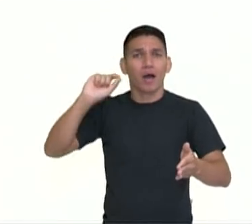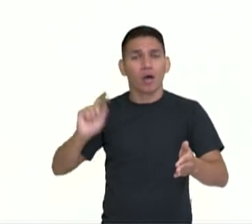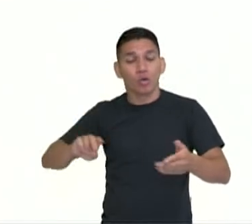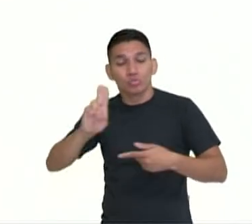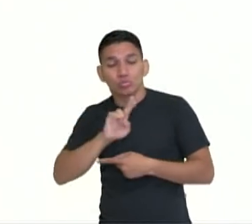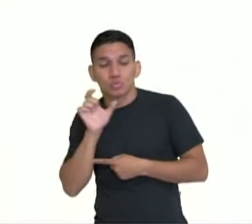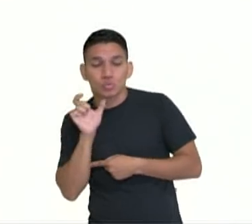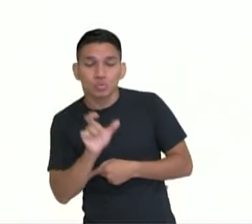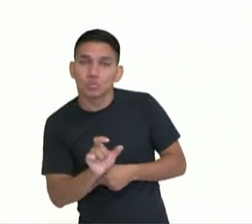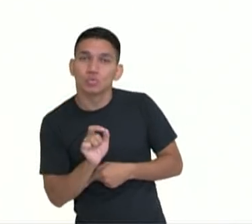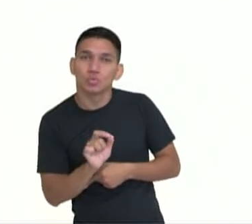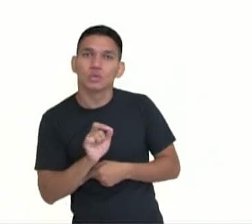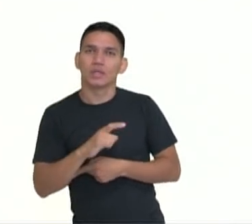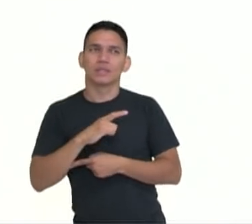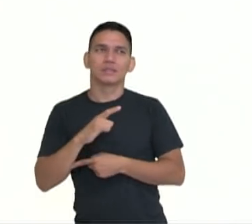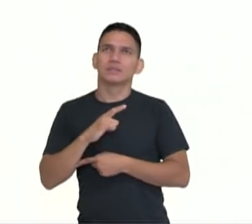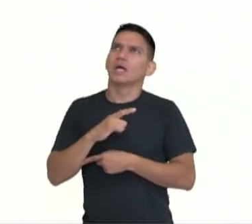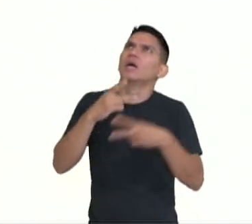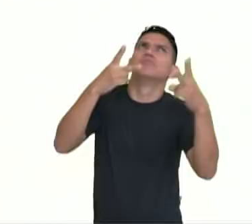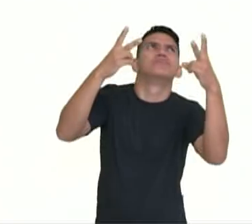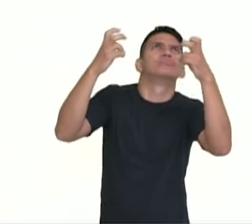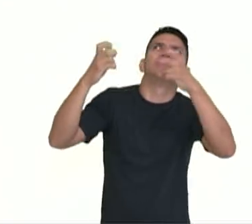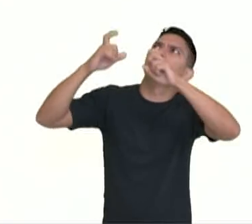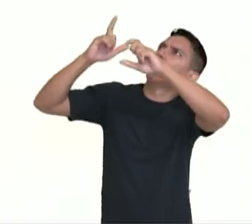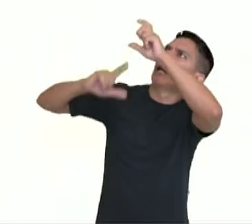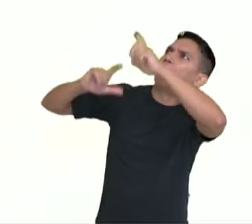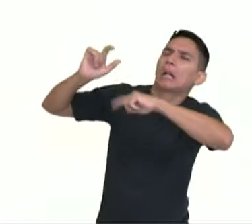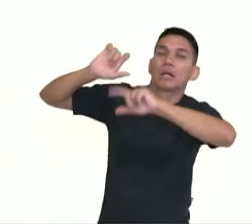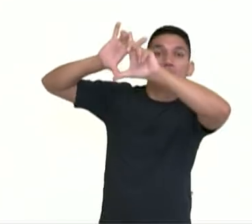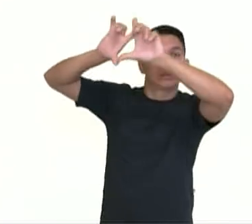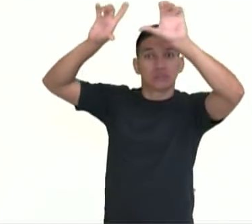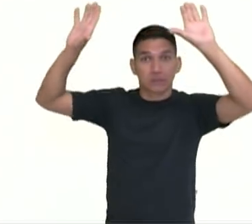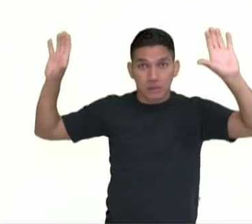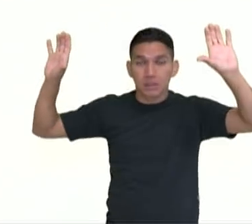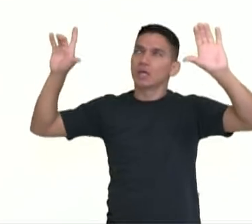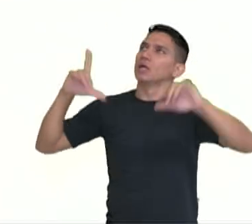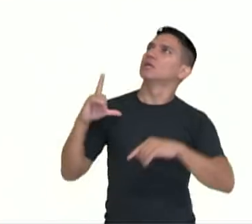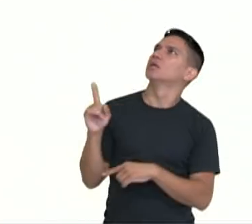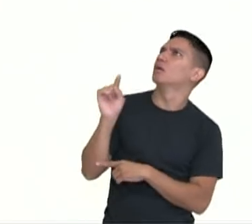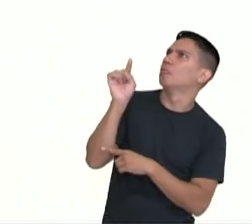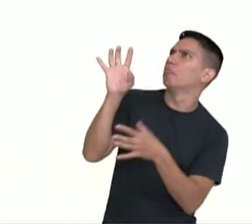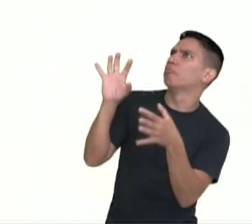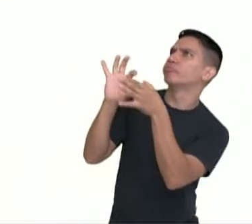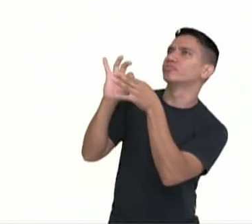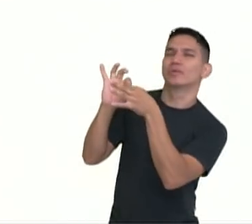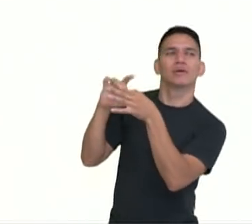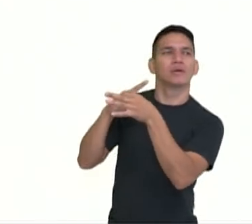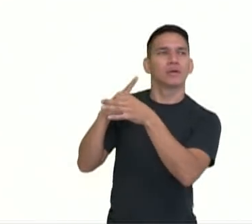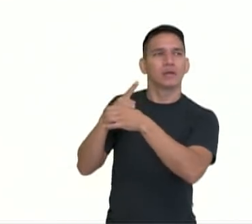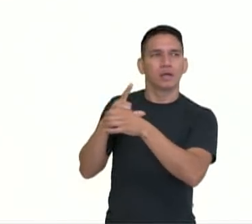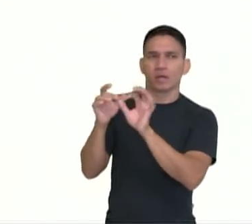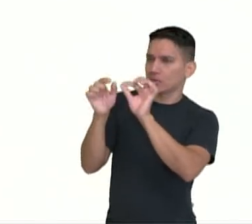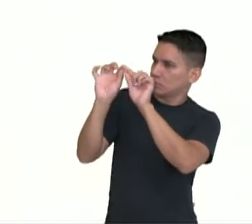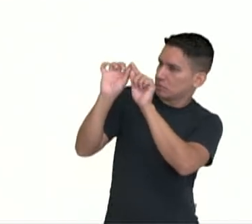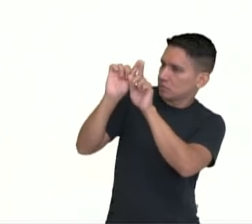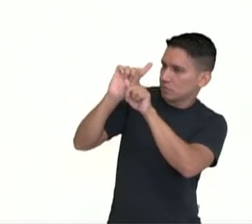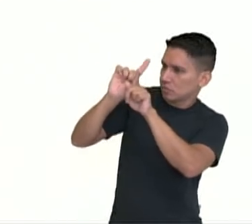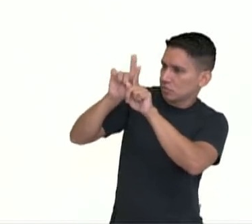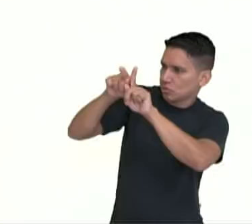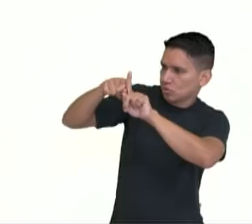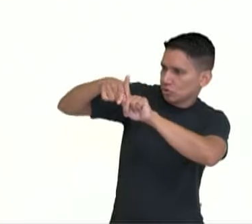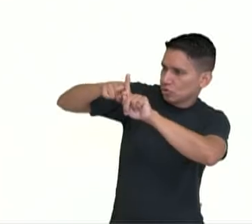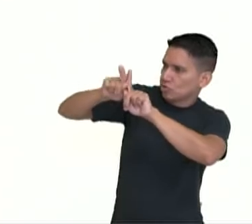buscava lá um astro, uma estrela no céu, e aí ele é um aparelho que você marca, estabelece uma